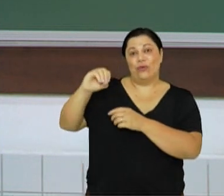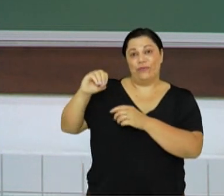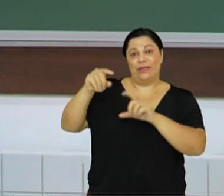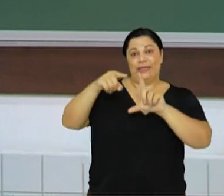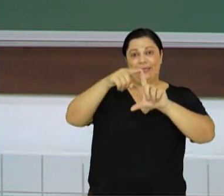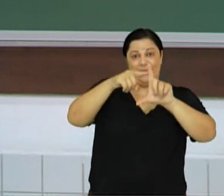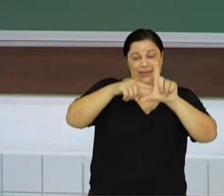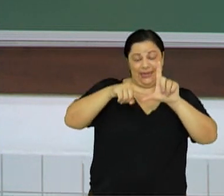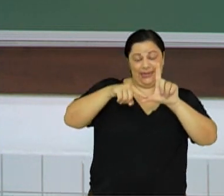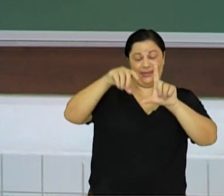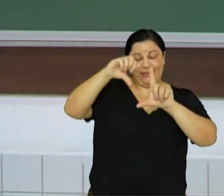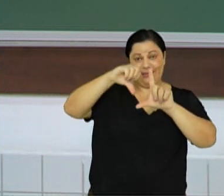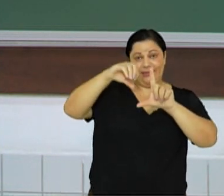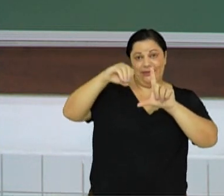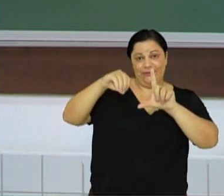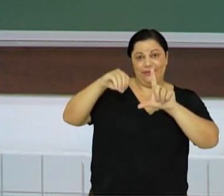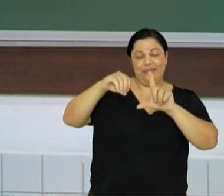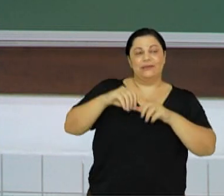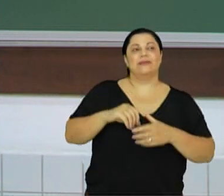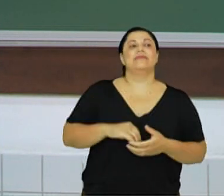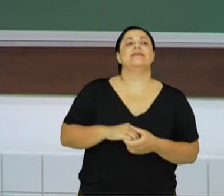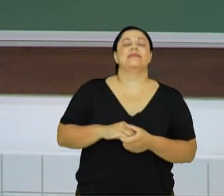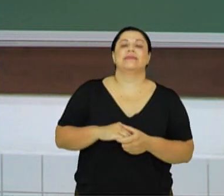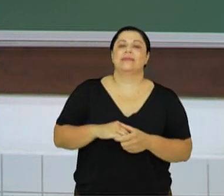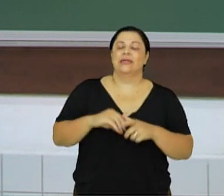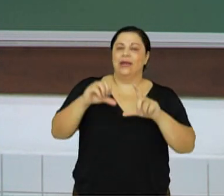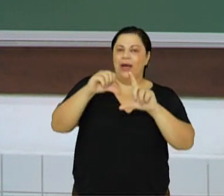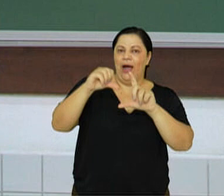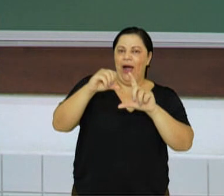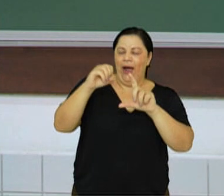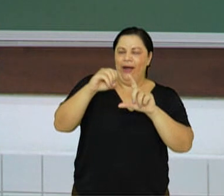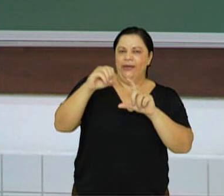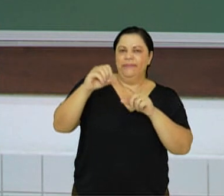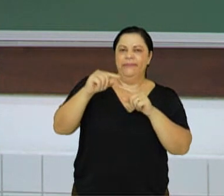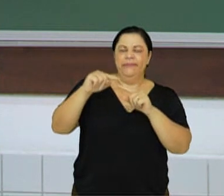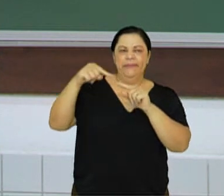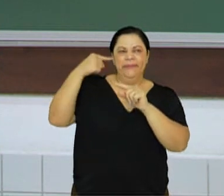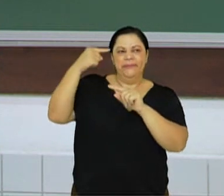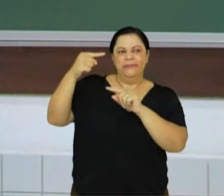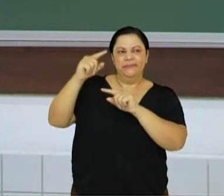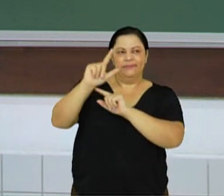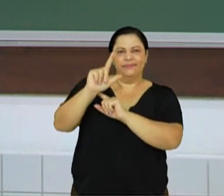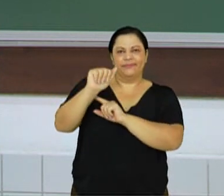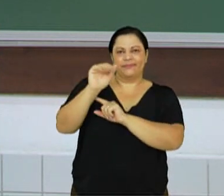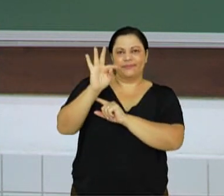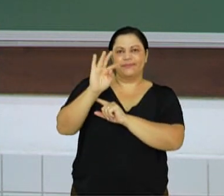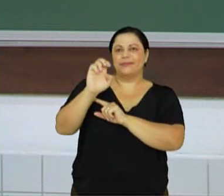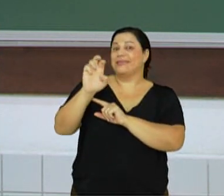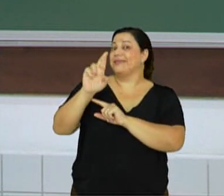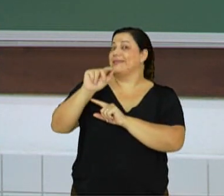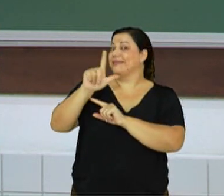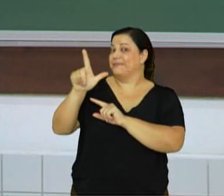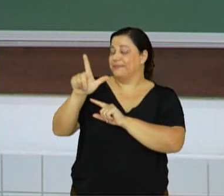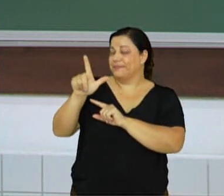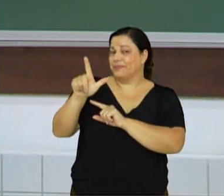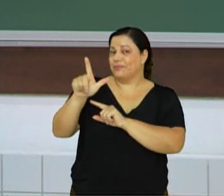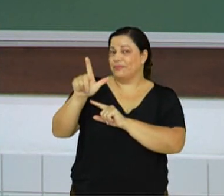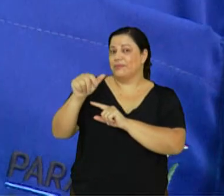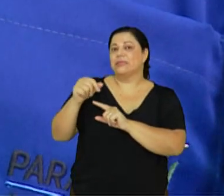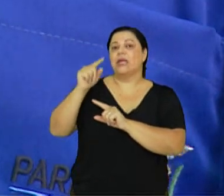base. E aqui no lateral, ó, nós temos o que a gente chama da apótema lateral